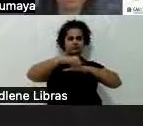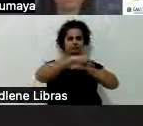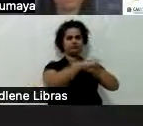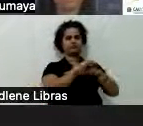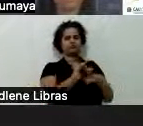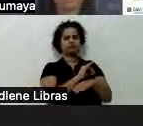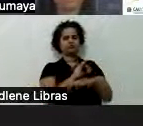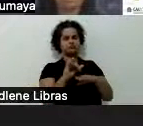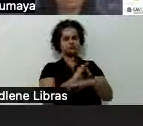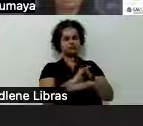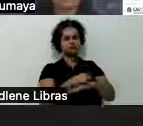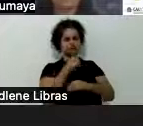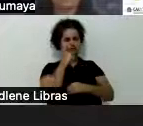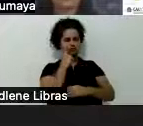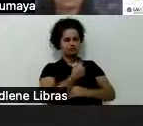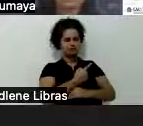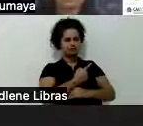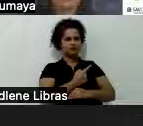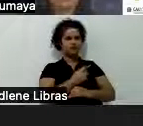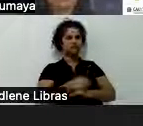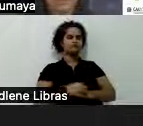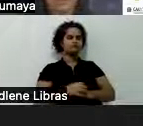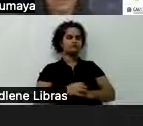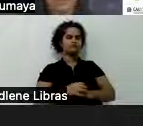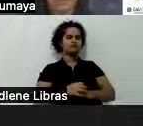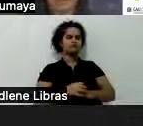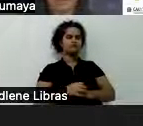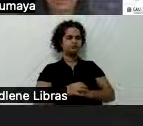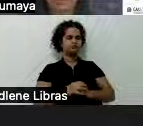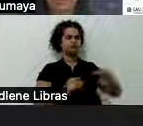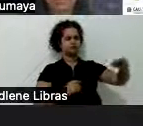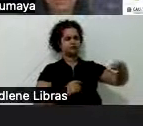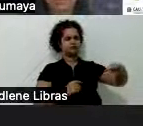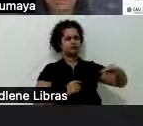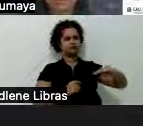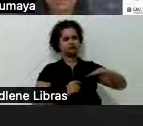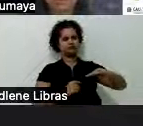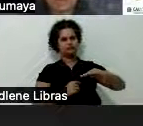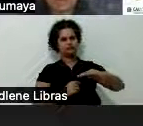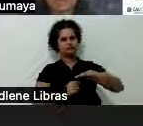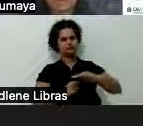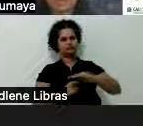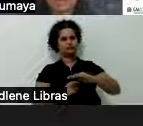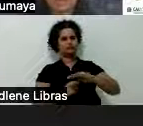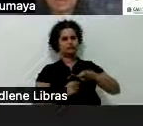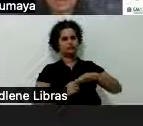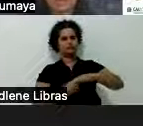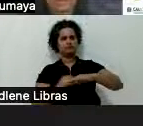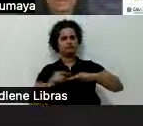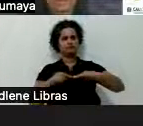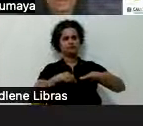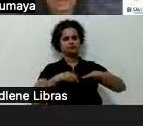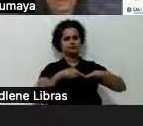uma chicana ao longo da rua, de forma que o carro não andasse em linha reta, mas tivesse que fazer algumas curvas, né, para redução